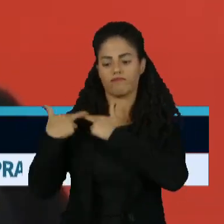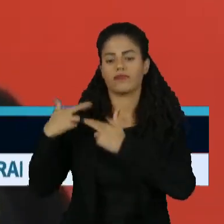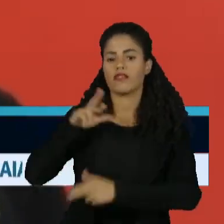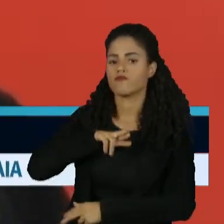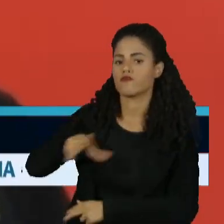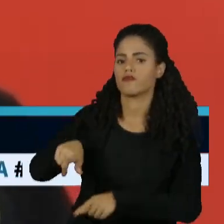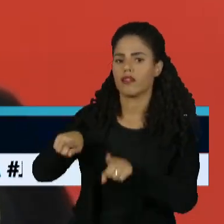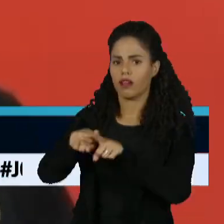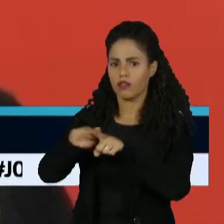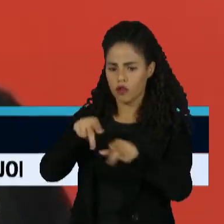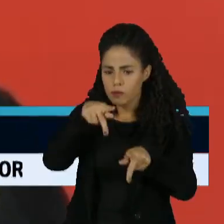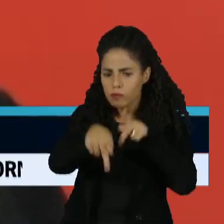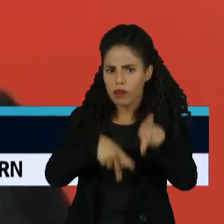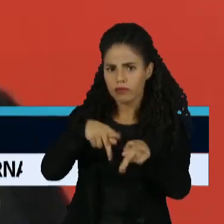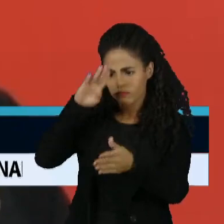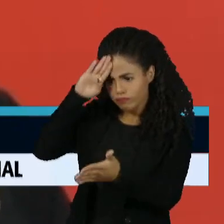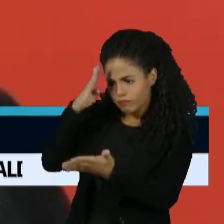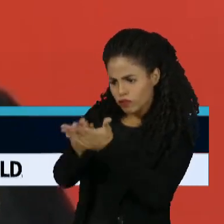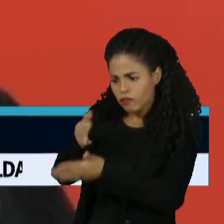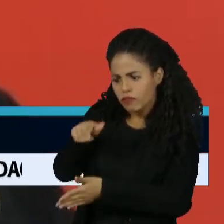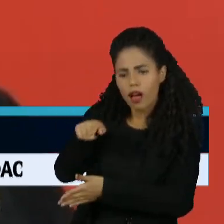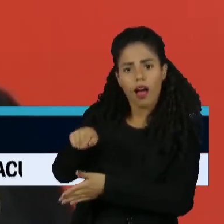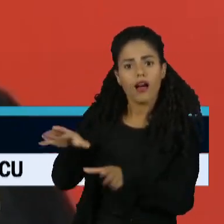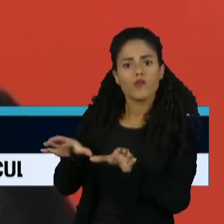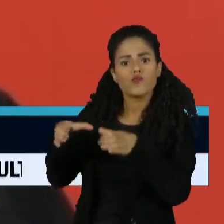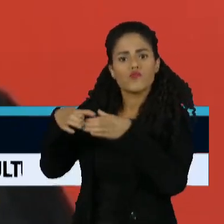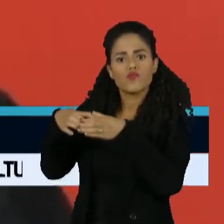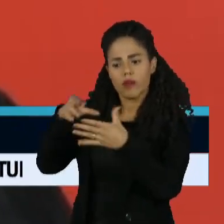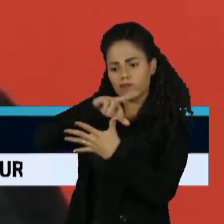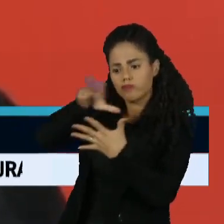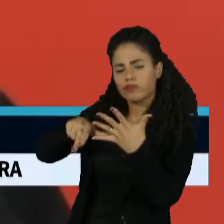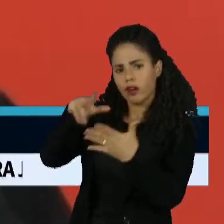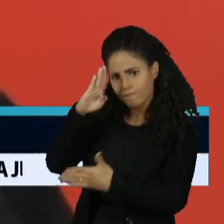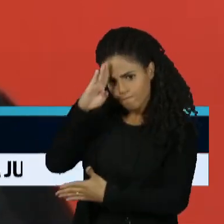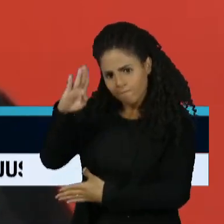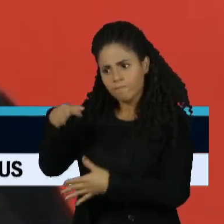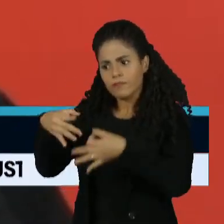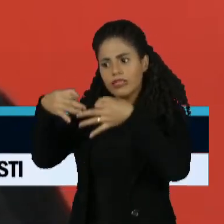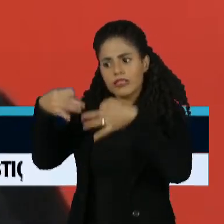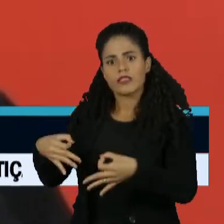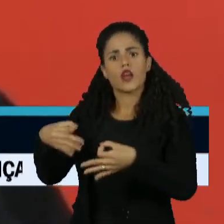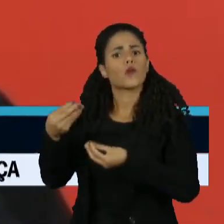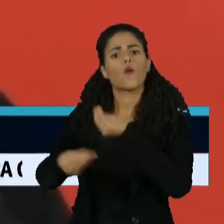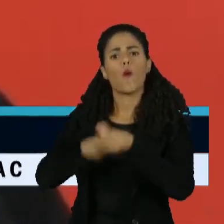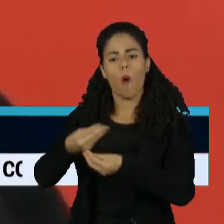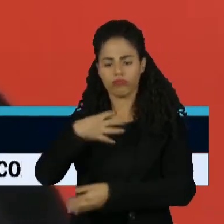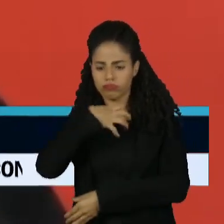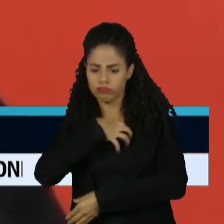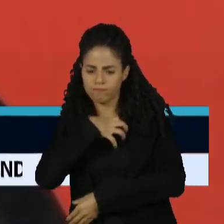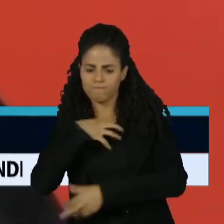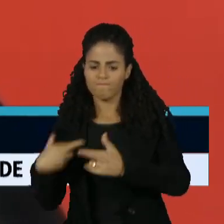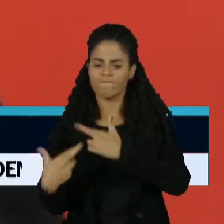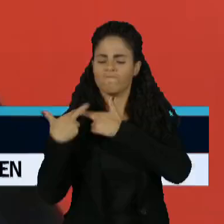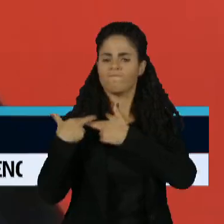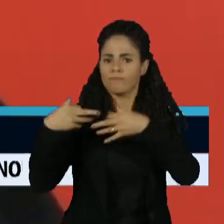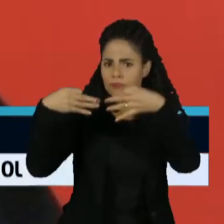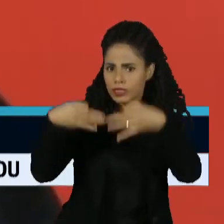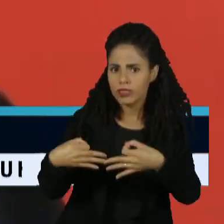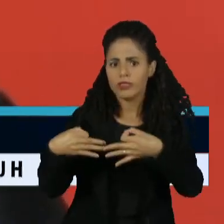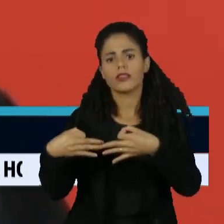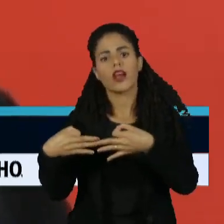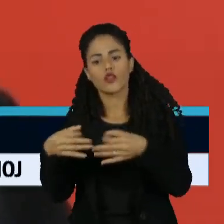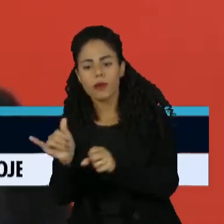nas Forças Armadas para desempenharem um papel de mediação